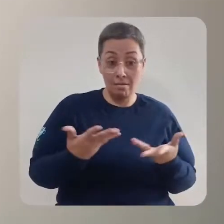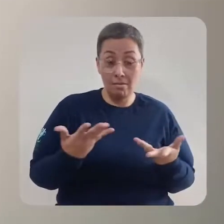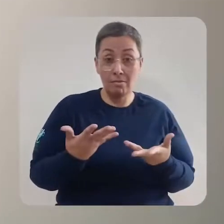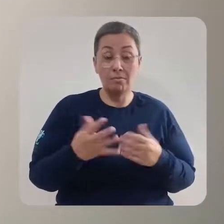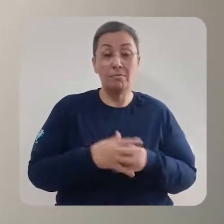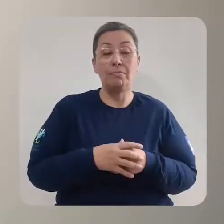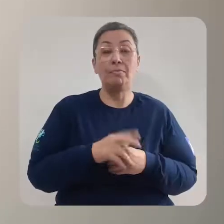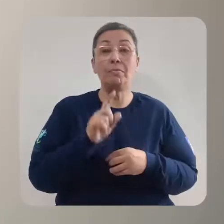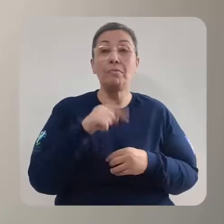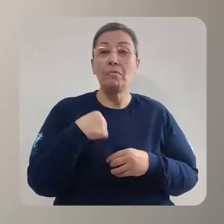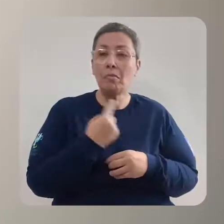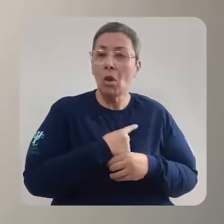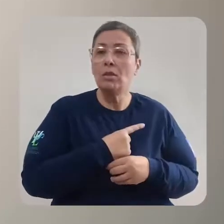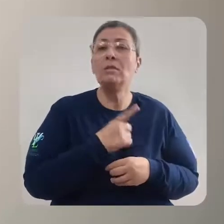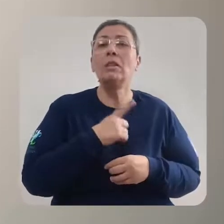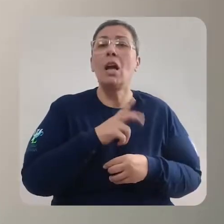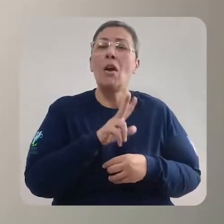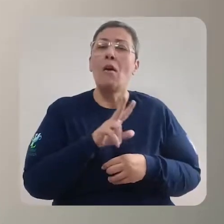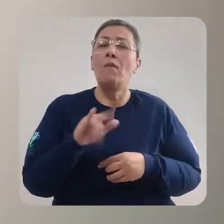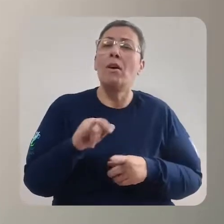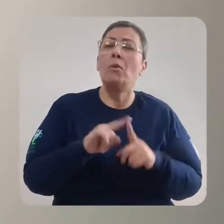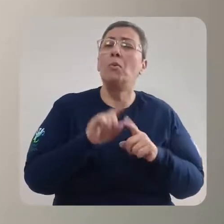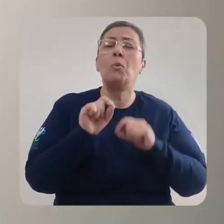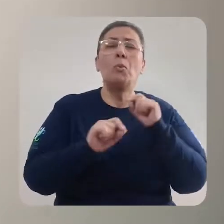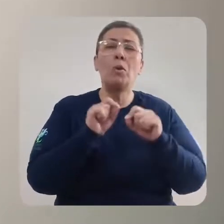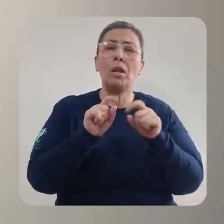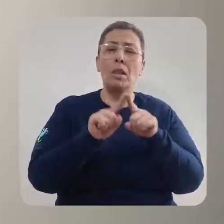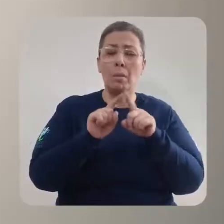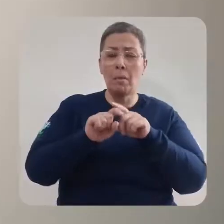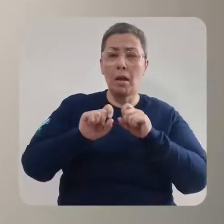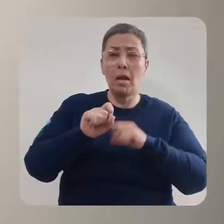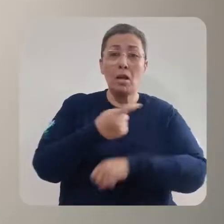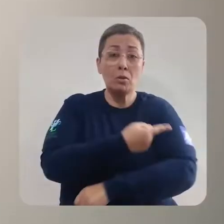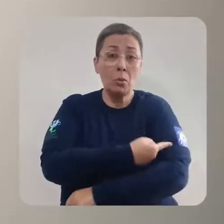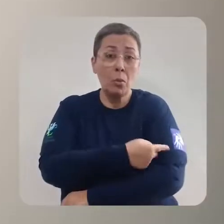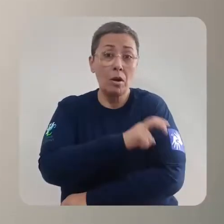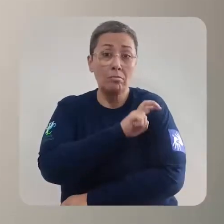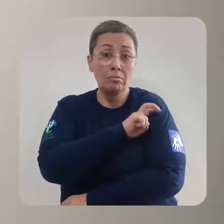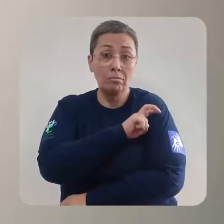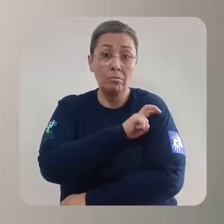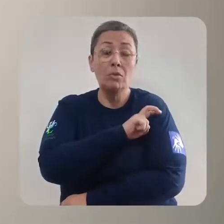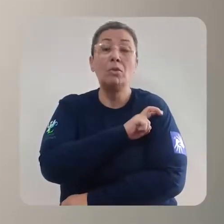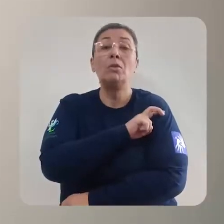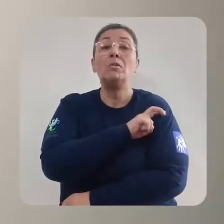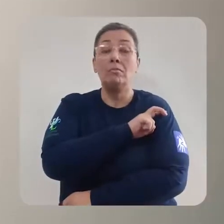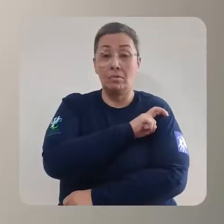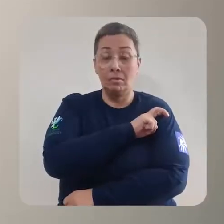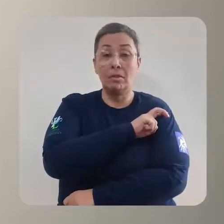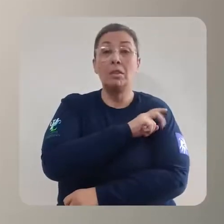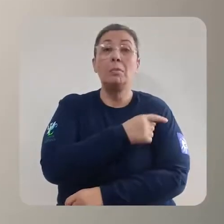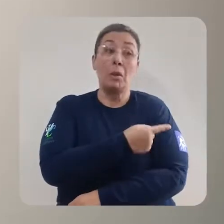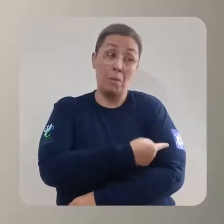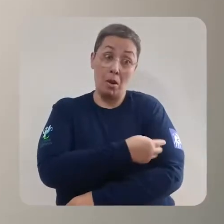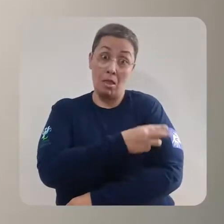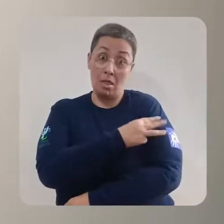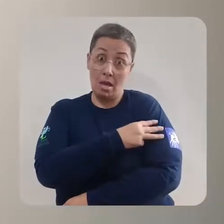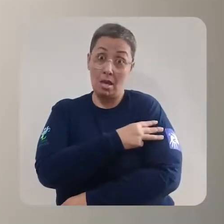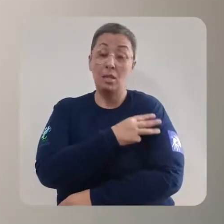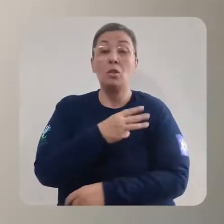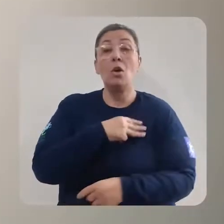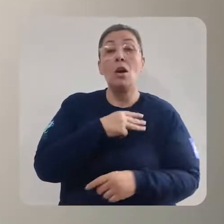aqui. Nós teremos também a parte lá do ensino fundamental, né, do primeiro ao terceiro